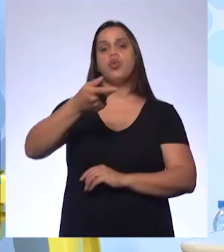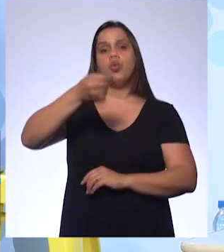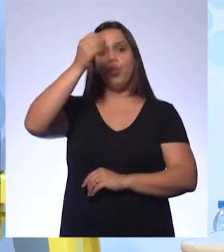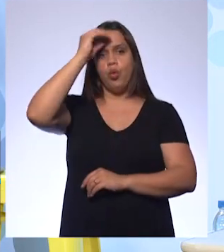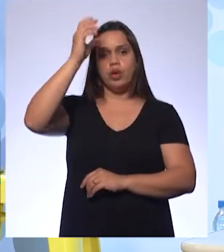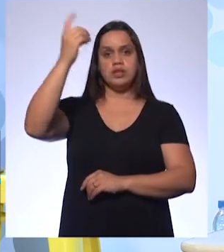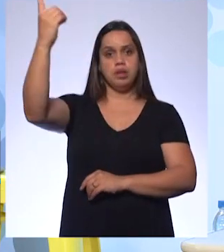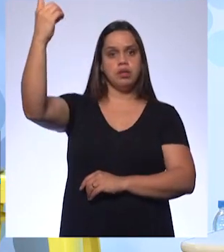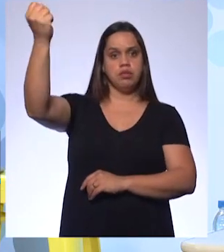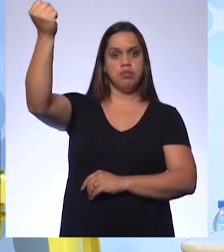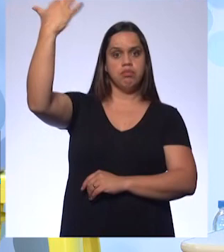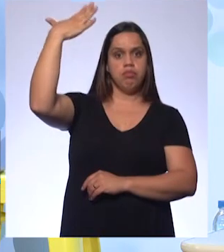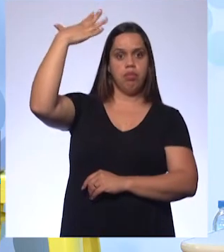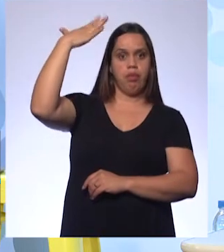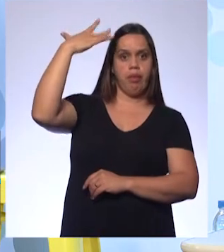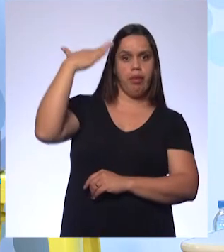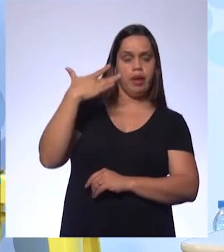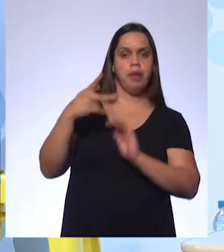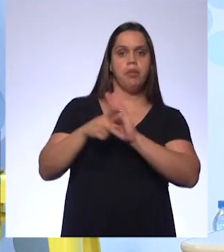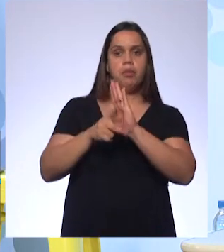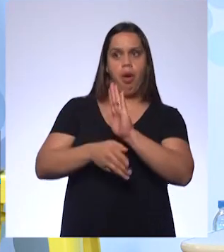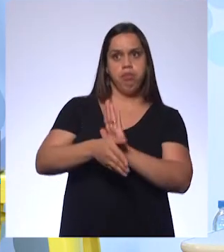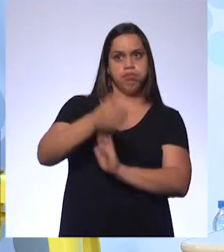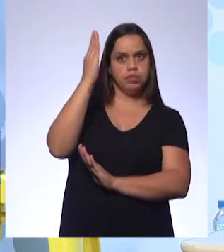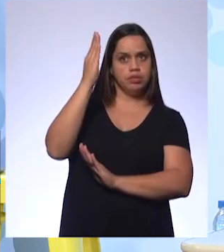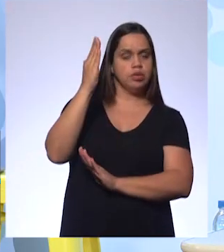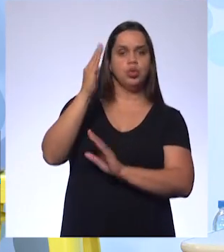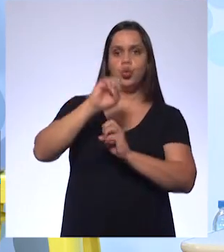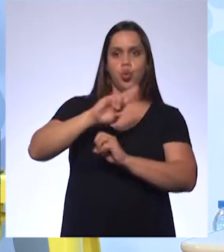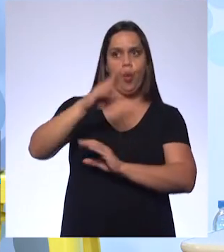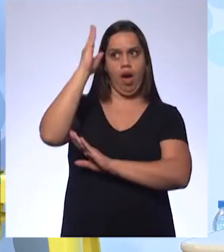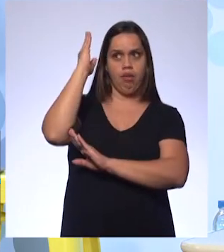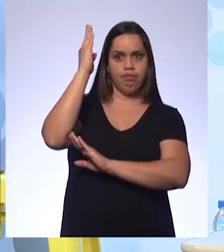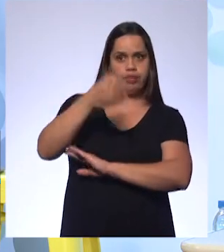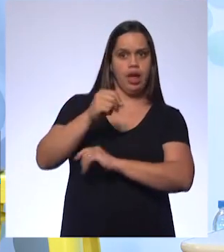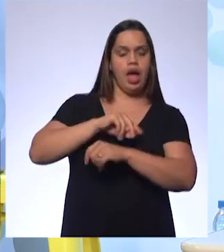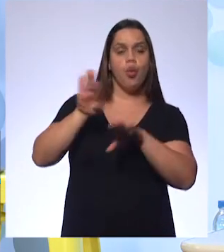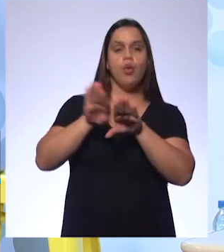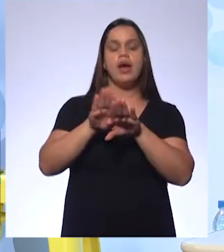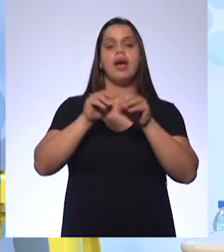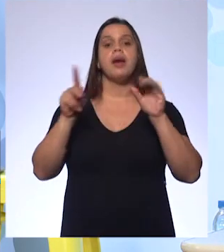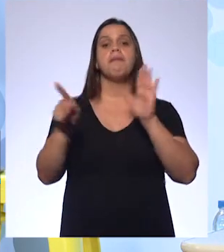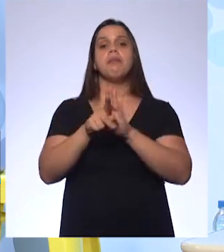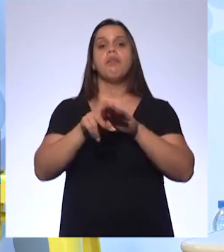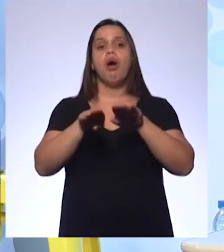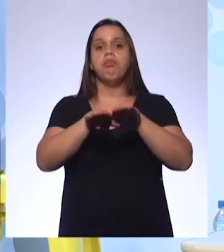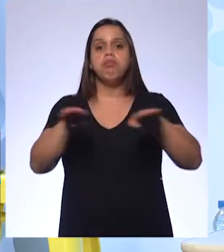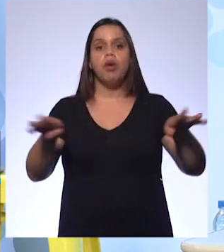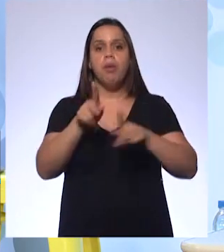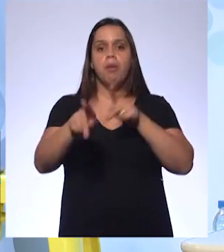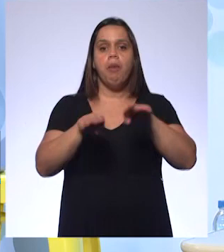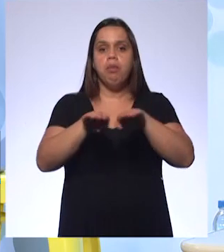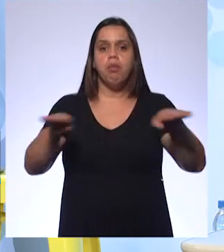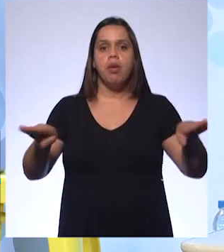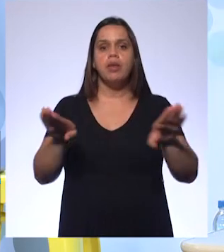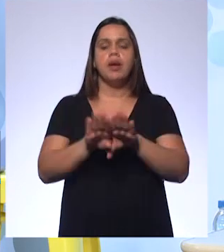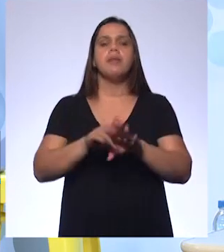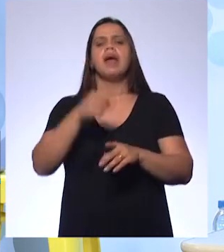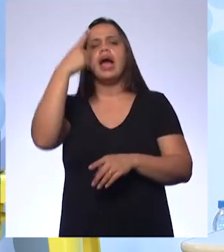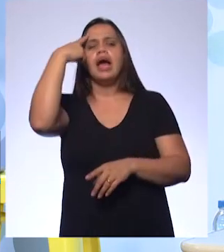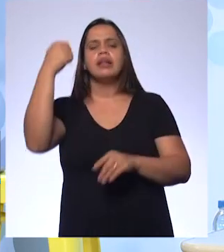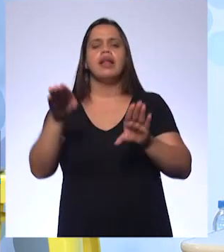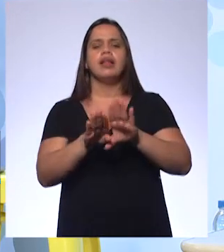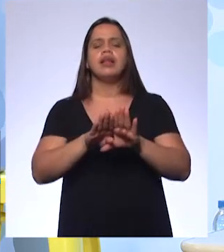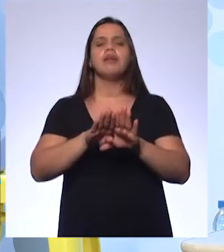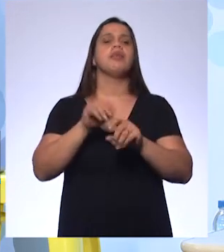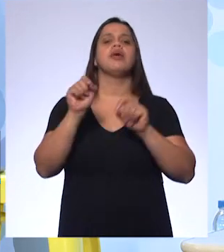para baixo, de uma forma verticalizada, é algo horizontal, muito até na ideia lá da